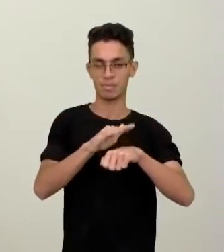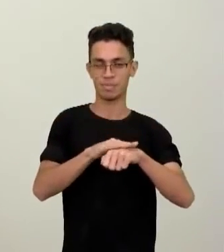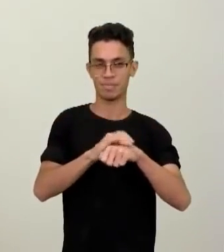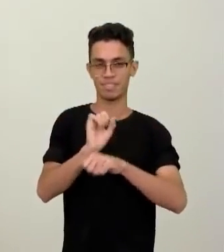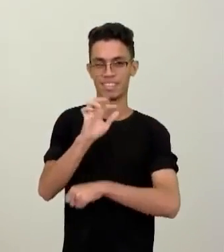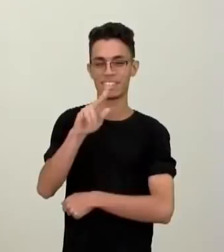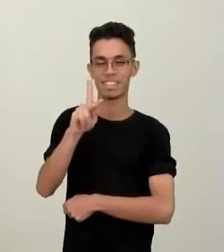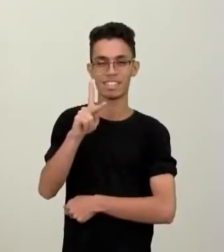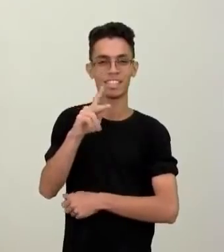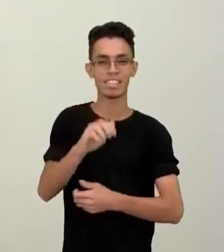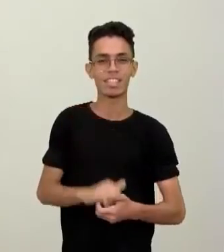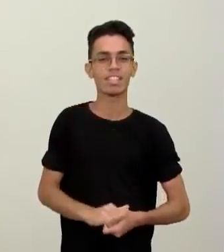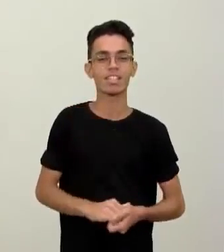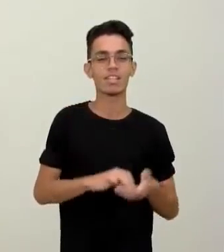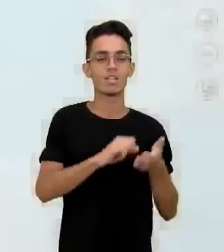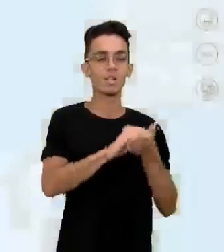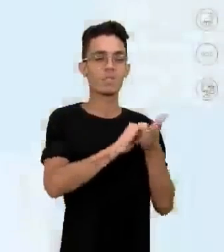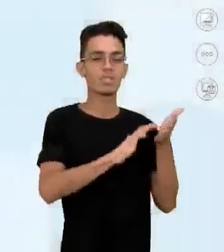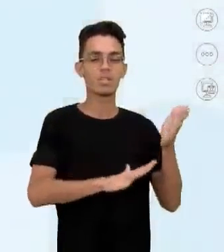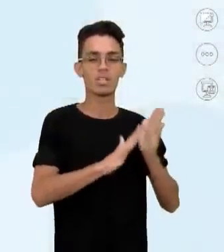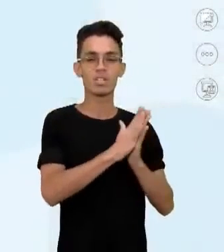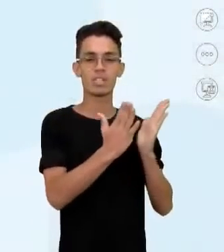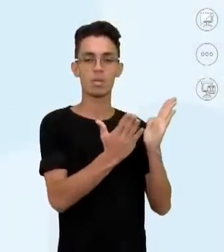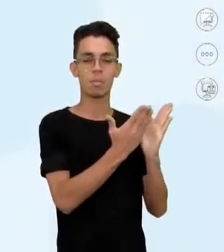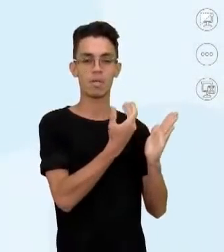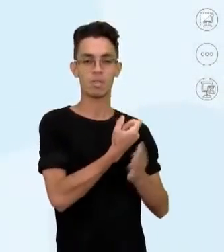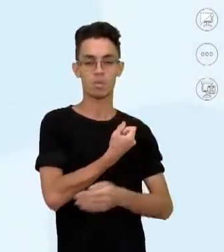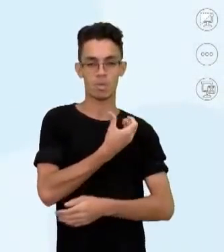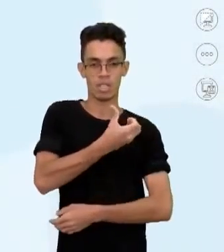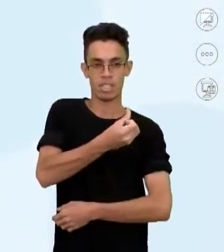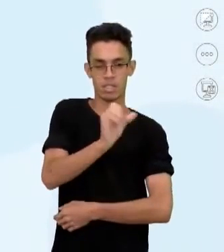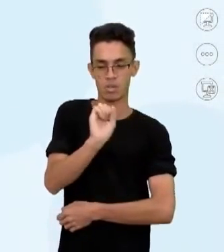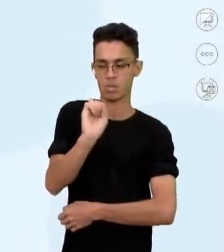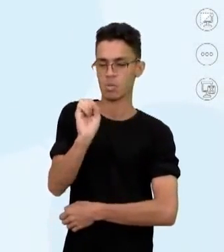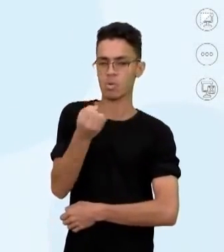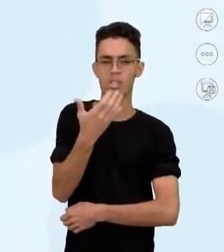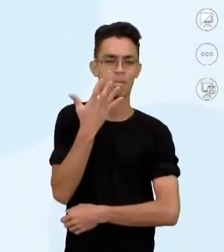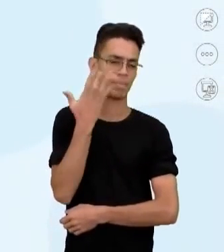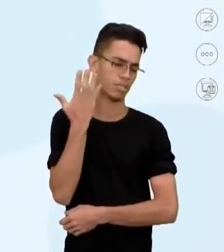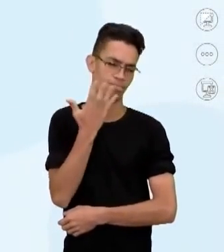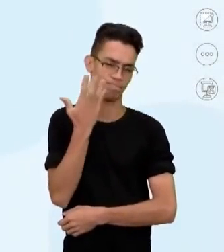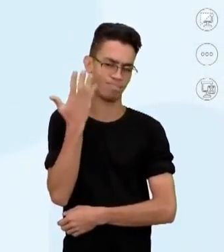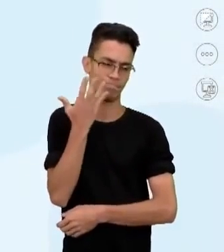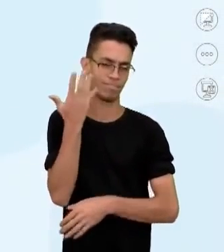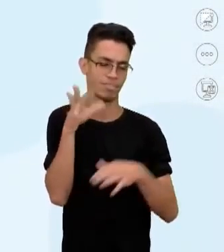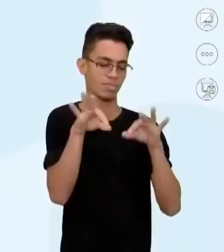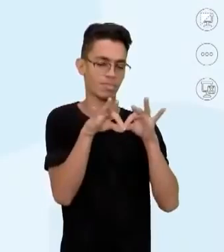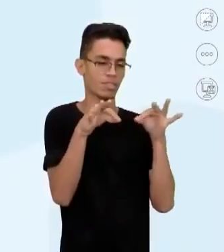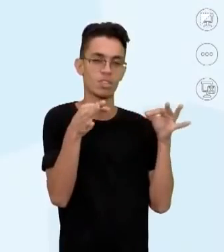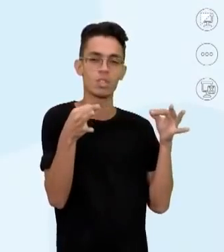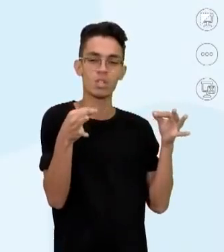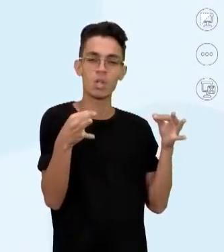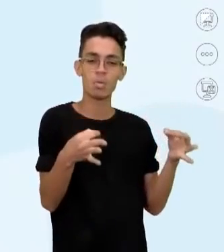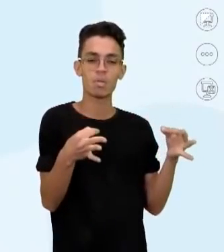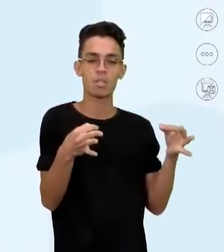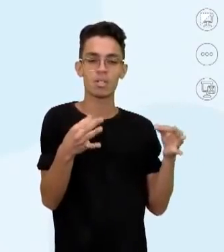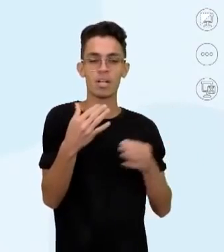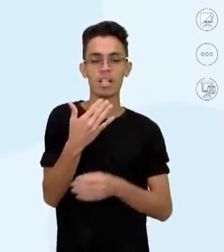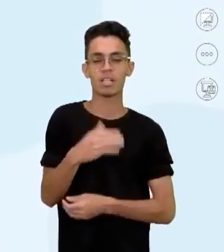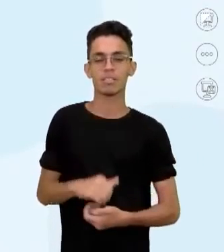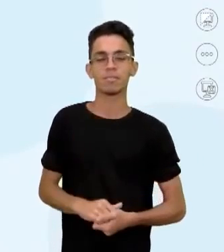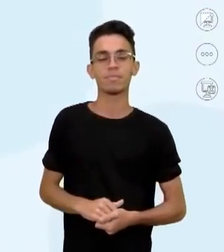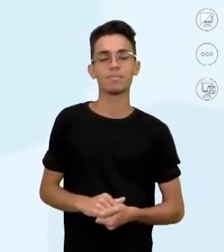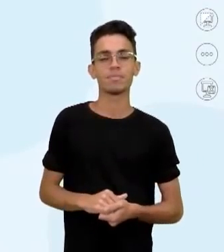bom? Tá assim, é um exercício que está na página 68. Esse é bem tranquilo, é muito fácil, ó. Na composição